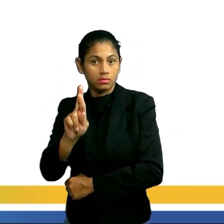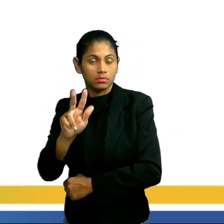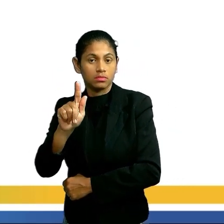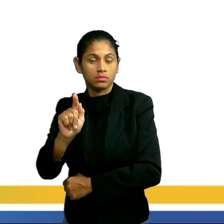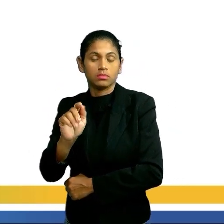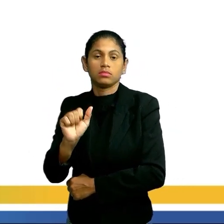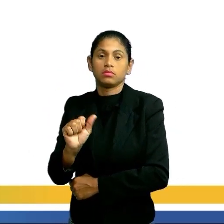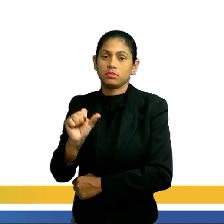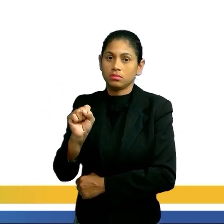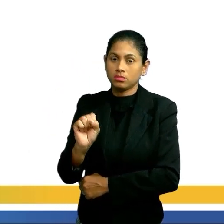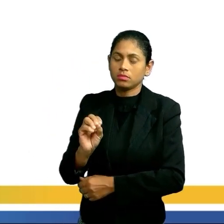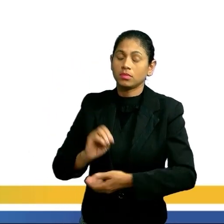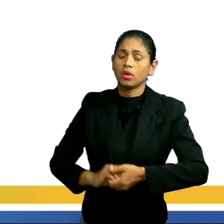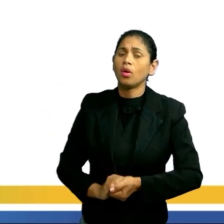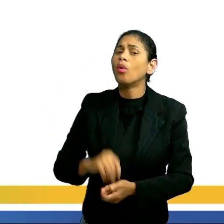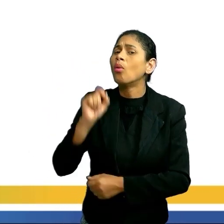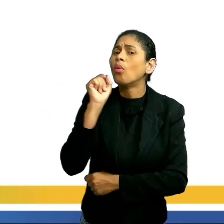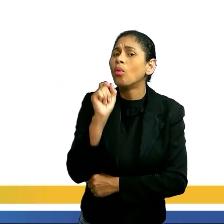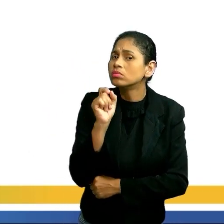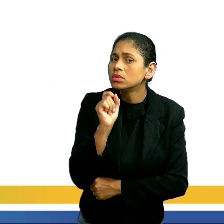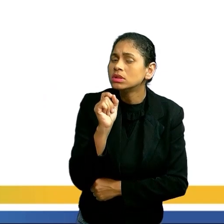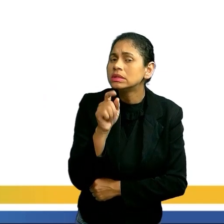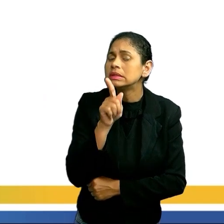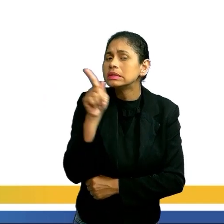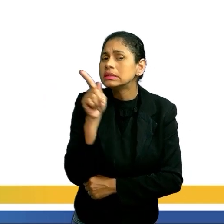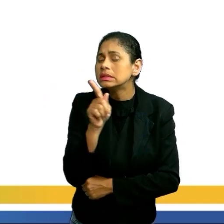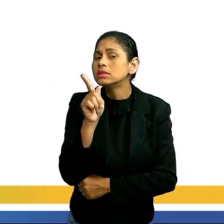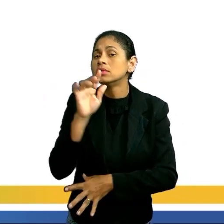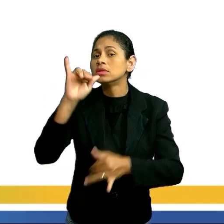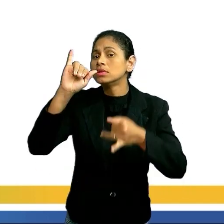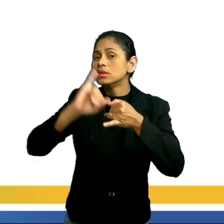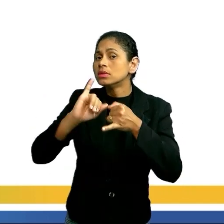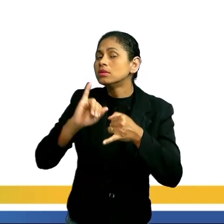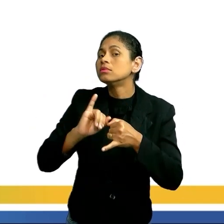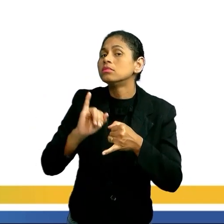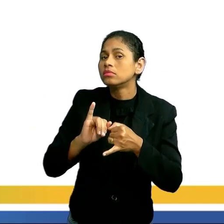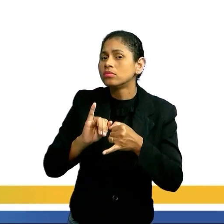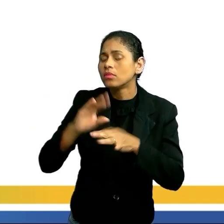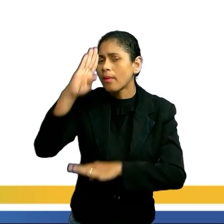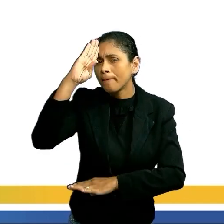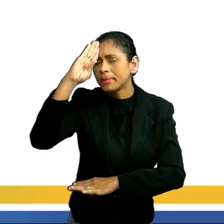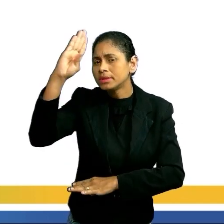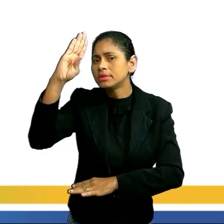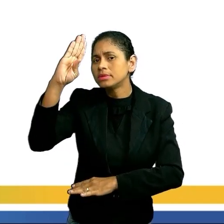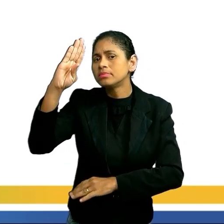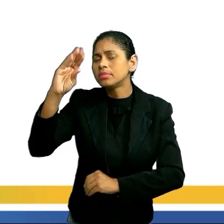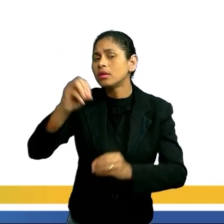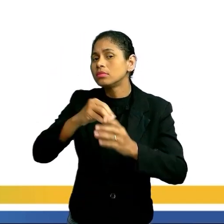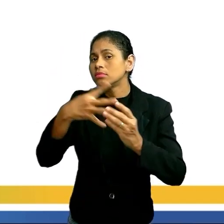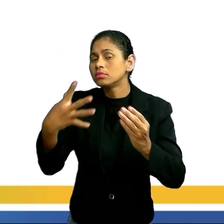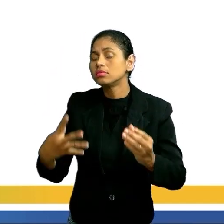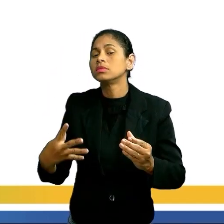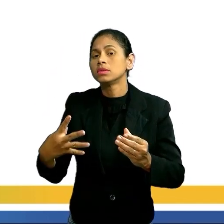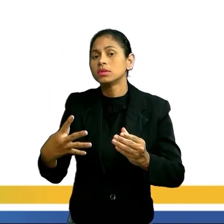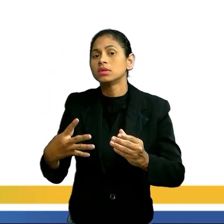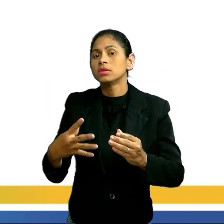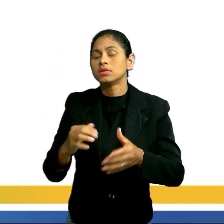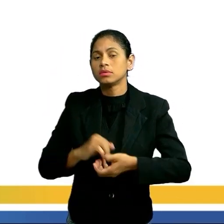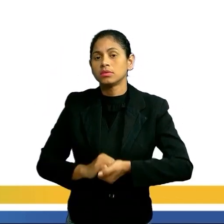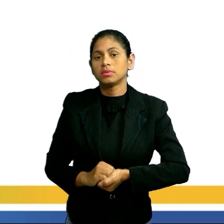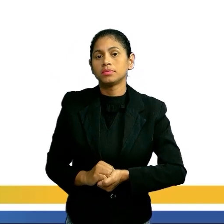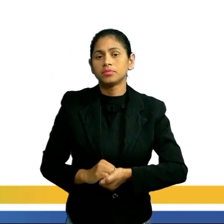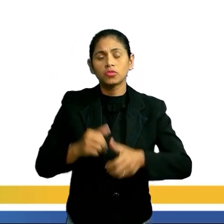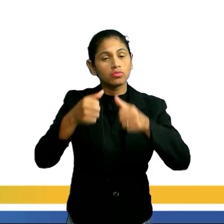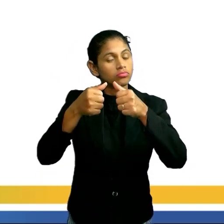Vargas. E o que é que ele fez, professora Larissa? Qual foi o principal legado que a senhora disse que o tio Vargas deixou para